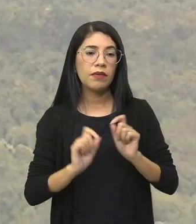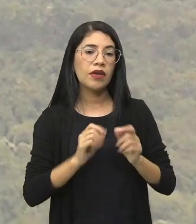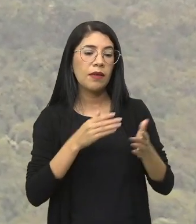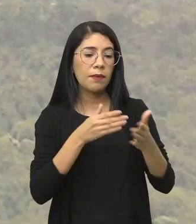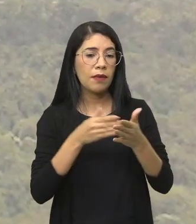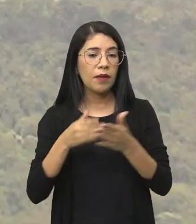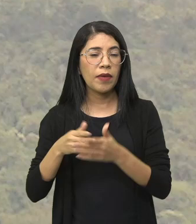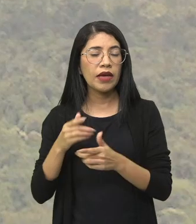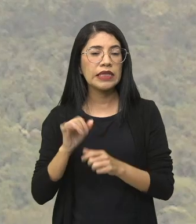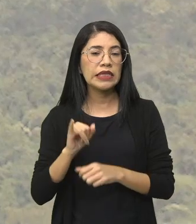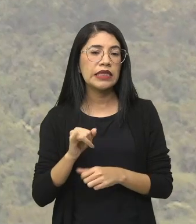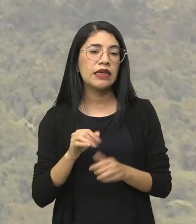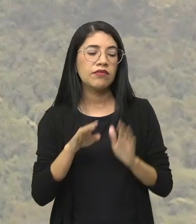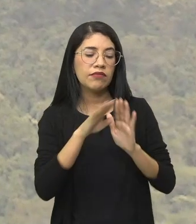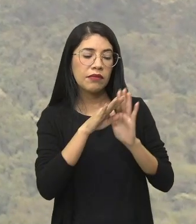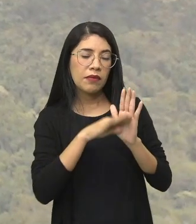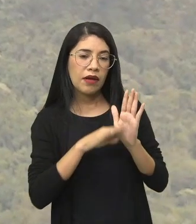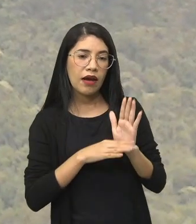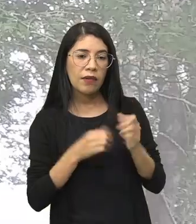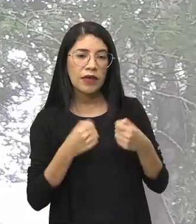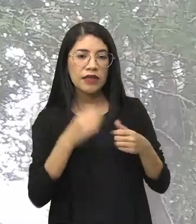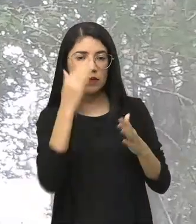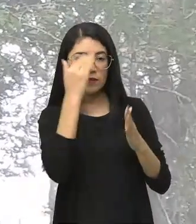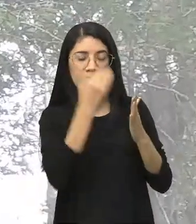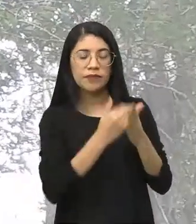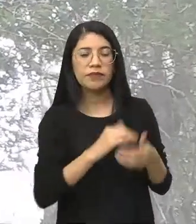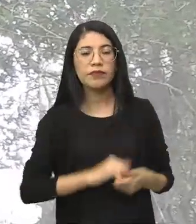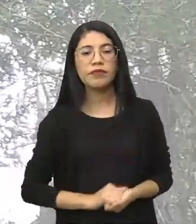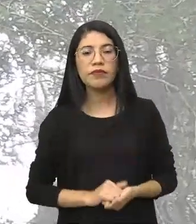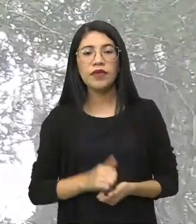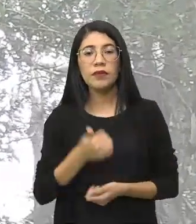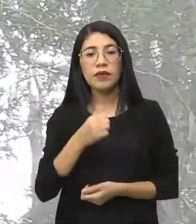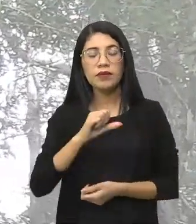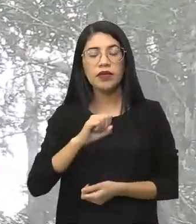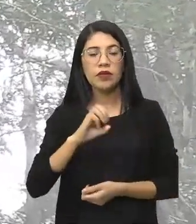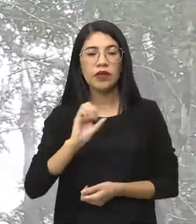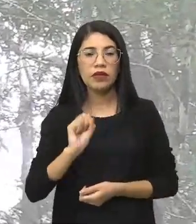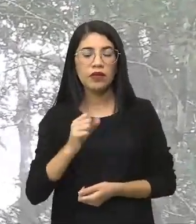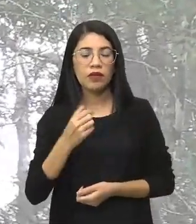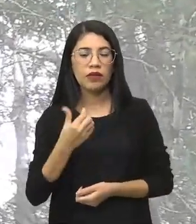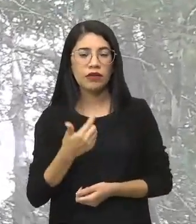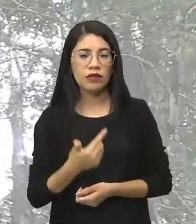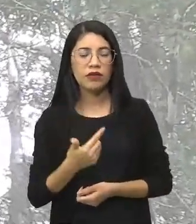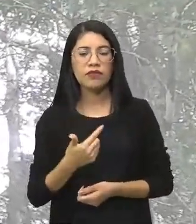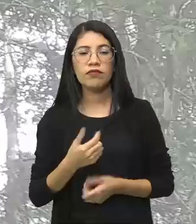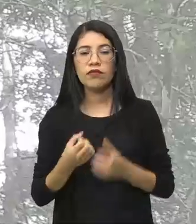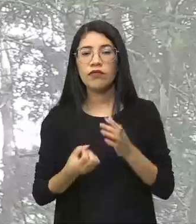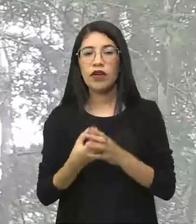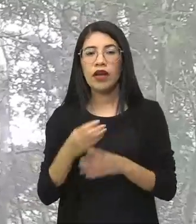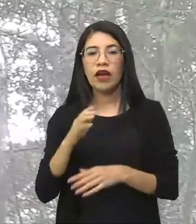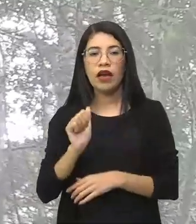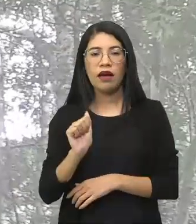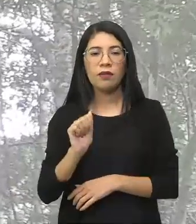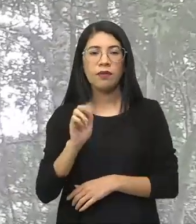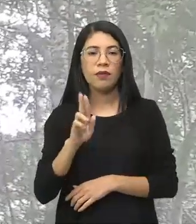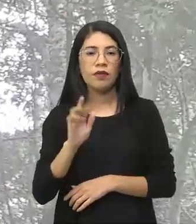restrições pré-estabelecidas. Em 1982, foi criada a Reserva Biológica do Abufari,